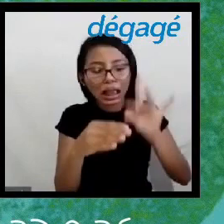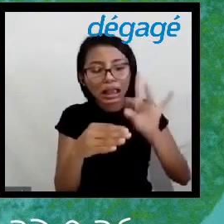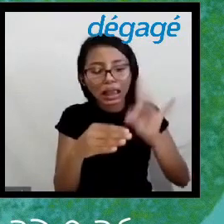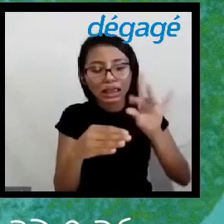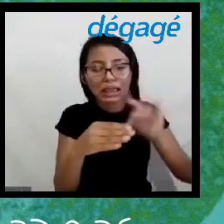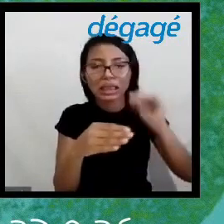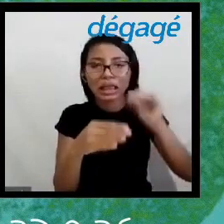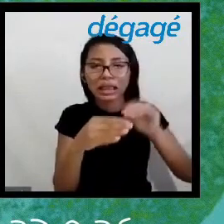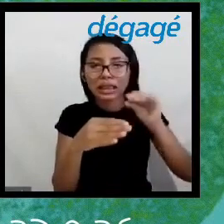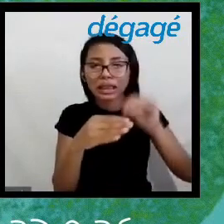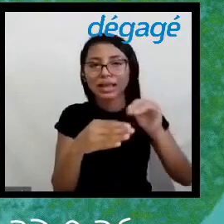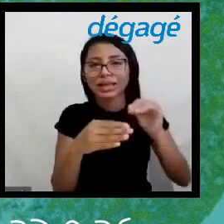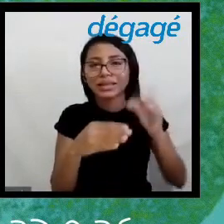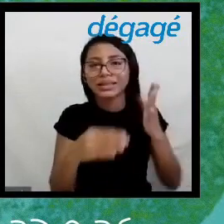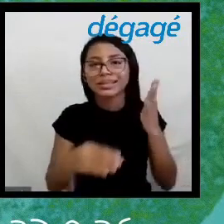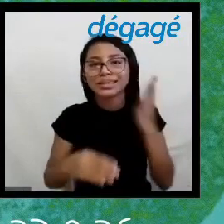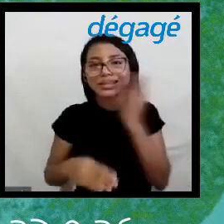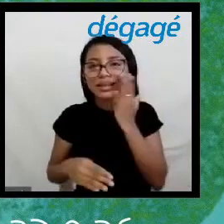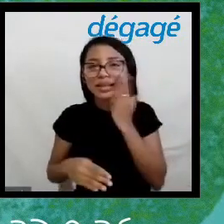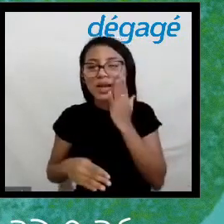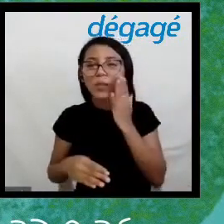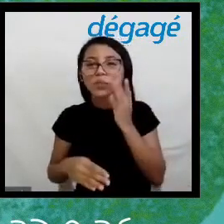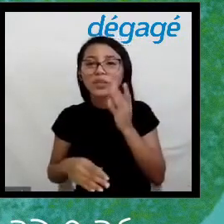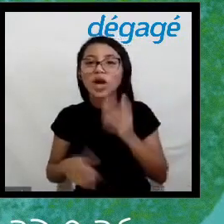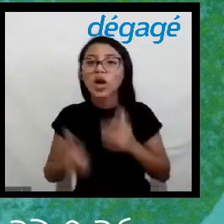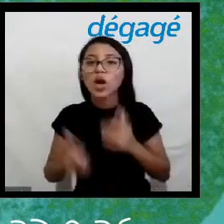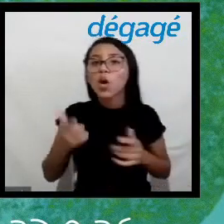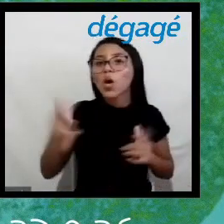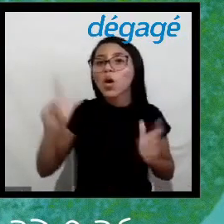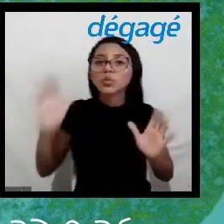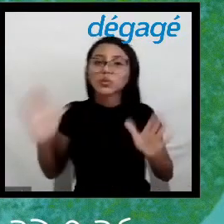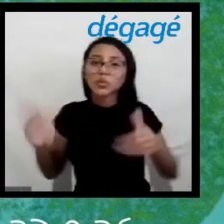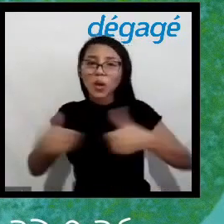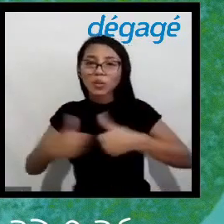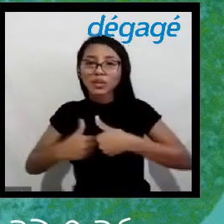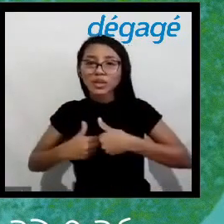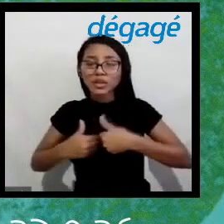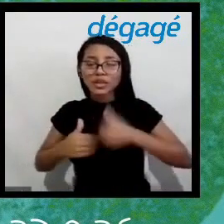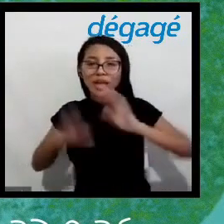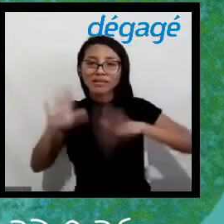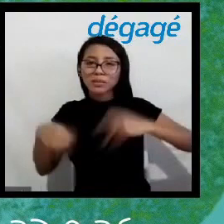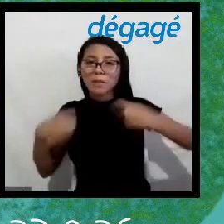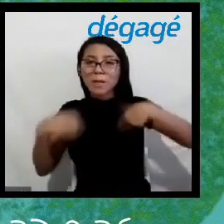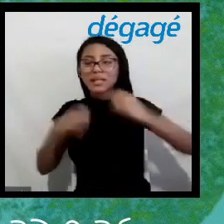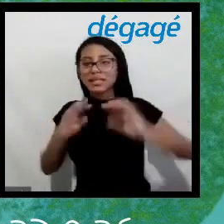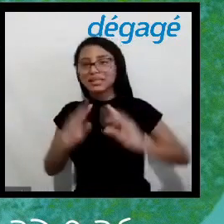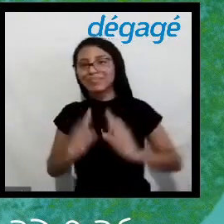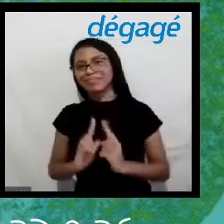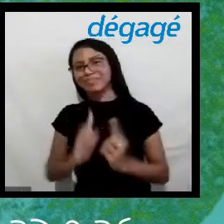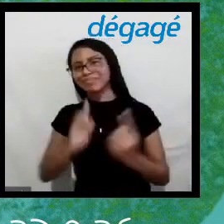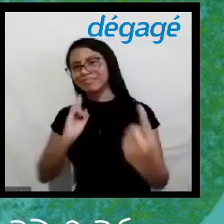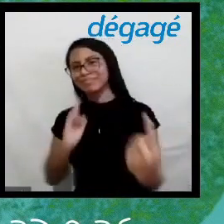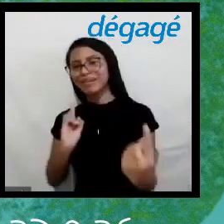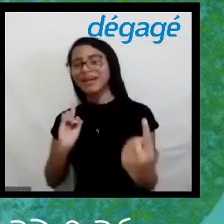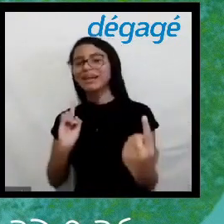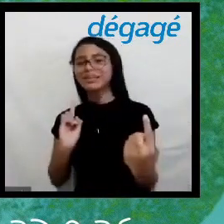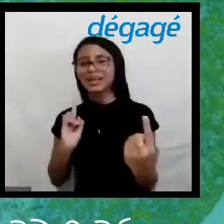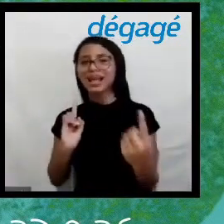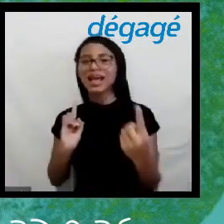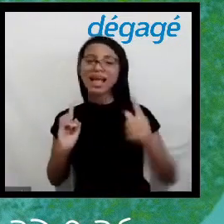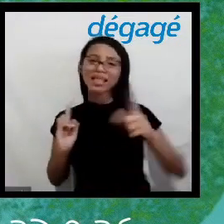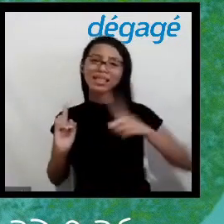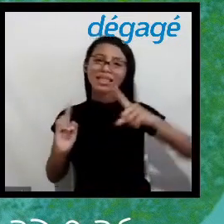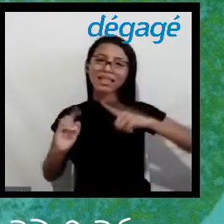sensorial e que precisam, às vezes, de um certo distanciamento. Então, eu gostaria de entender muito a arte